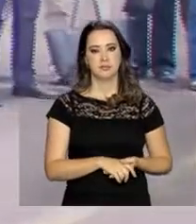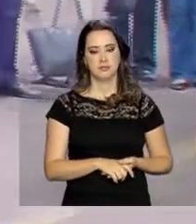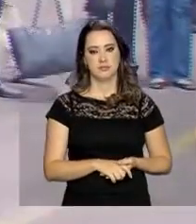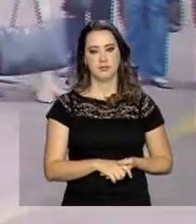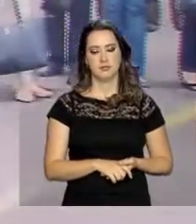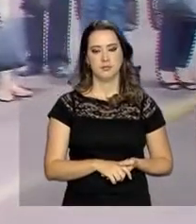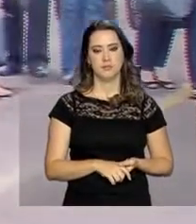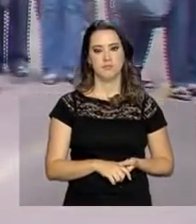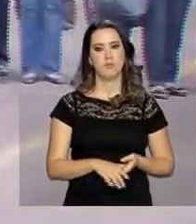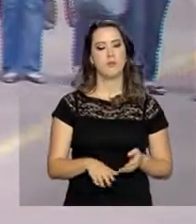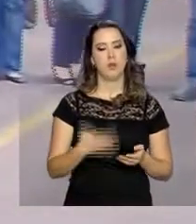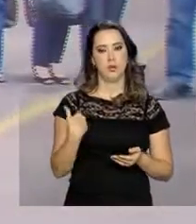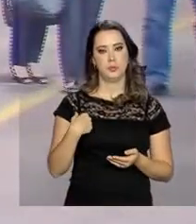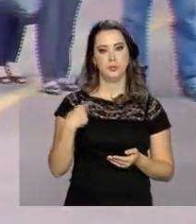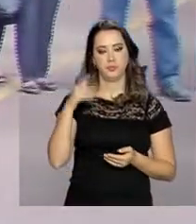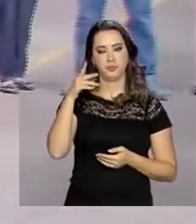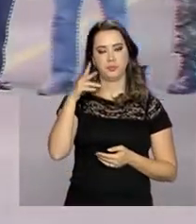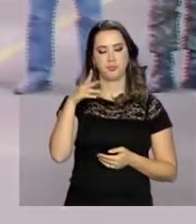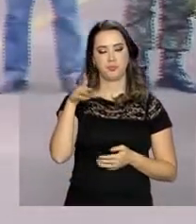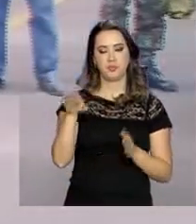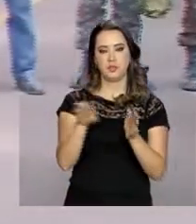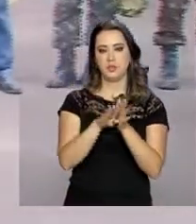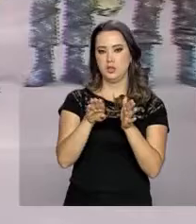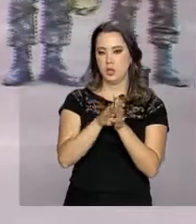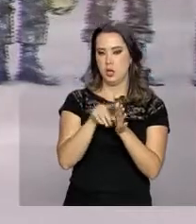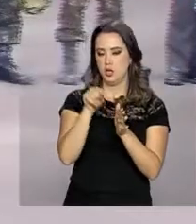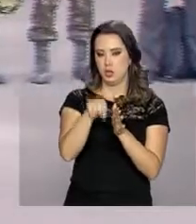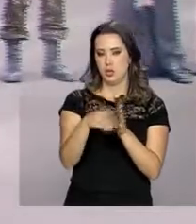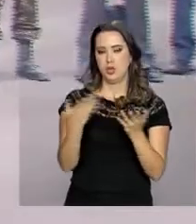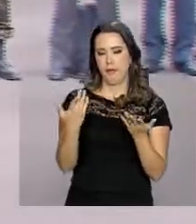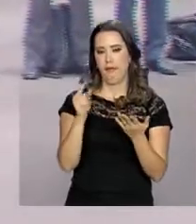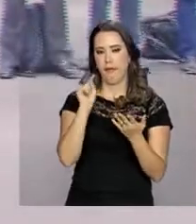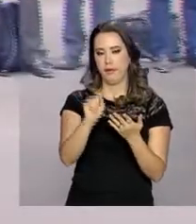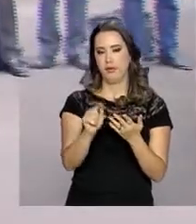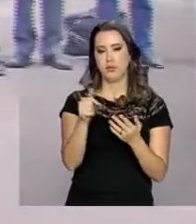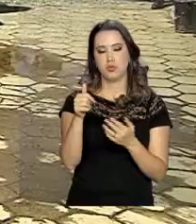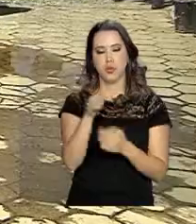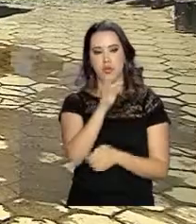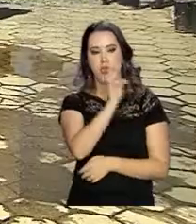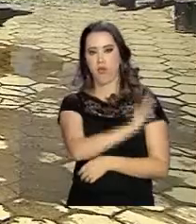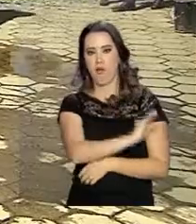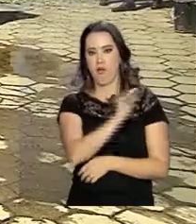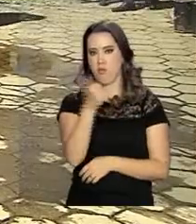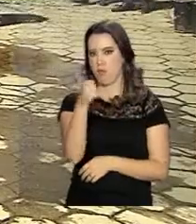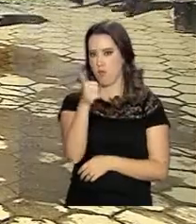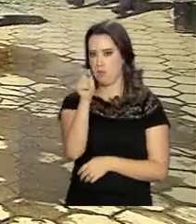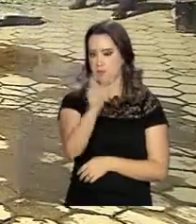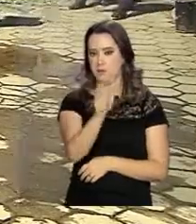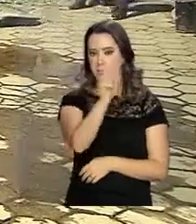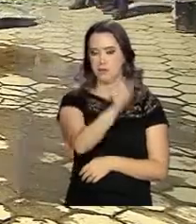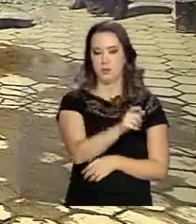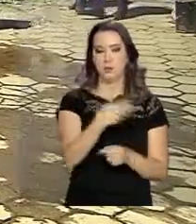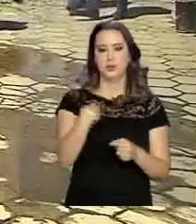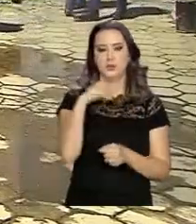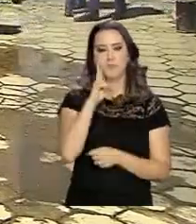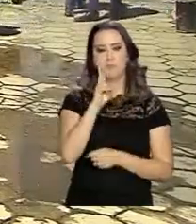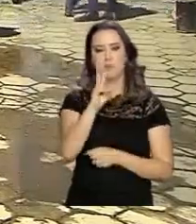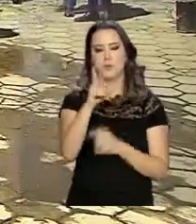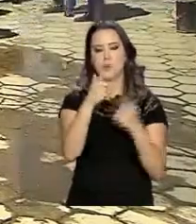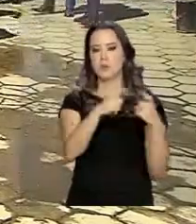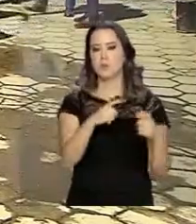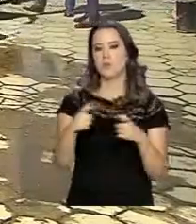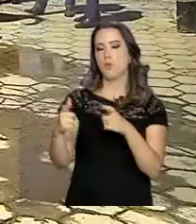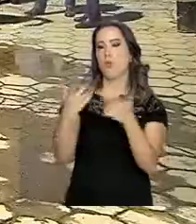Vindos de Brasília, os técnicos de 11 ministérios se reuniram com representantes locais e vistoriaram as instalações em busca de